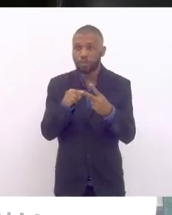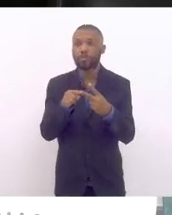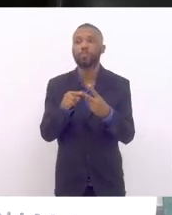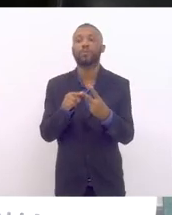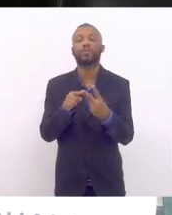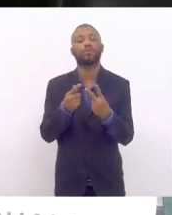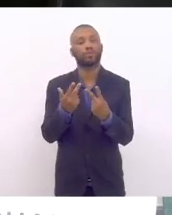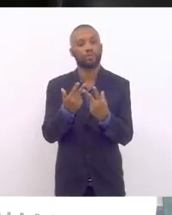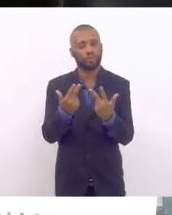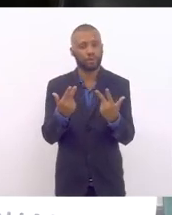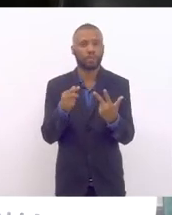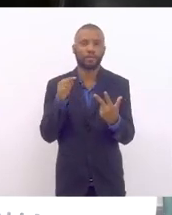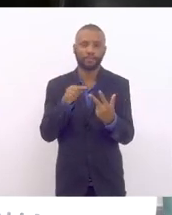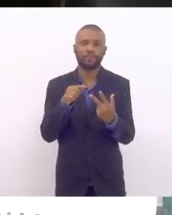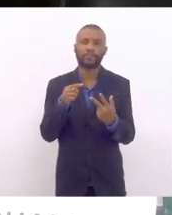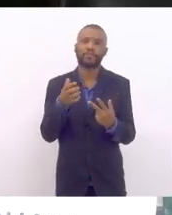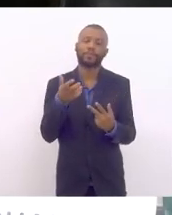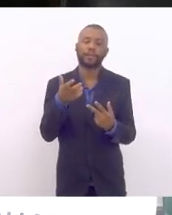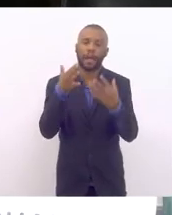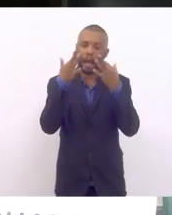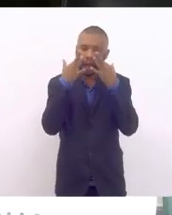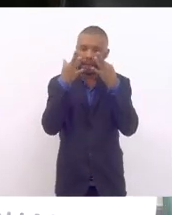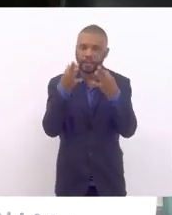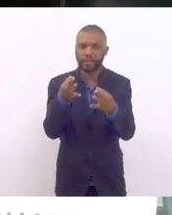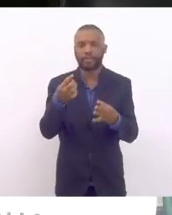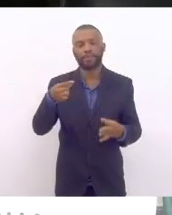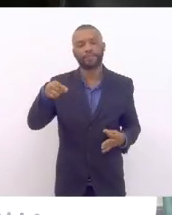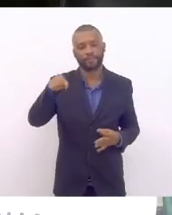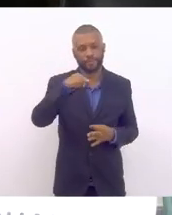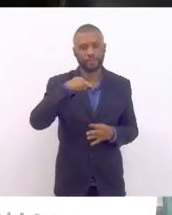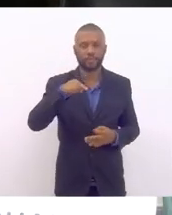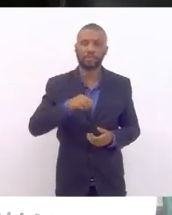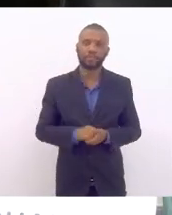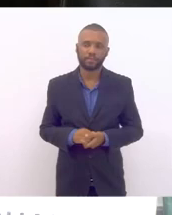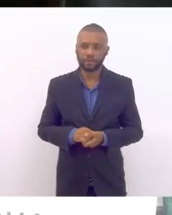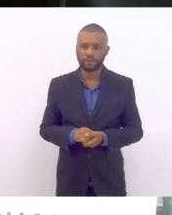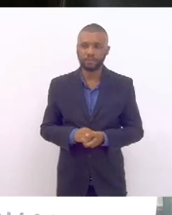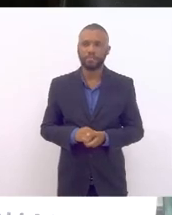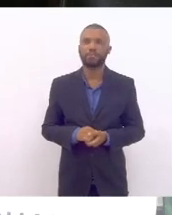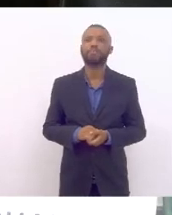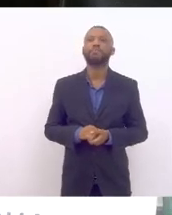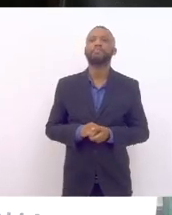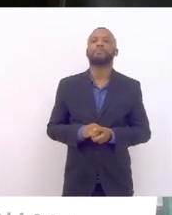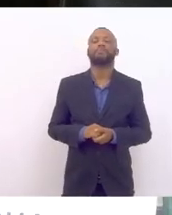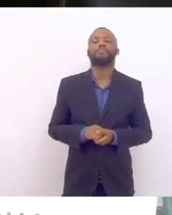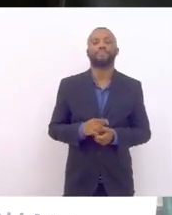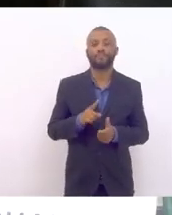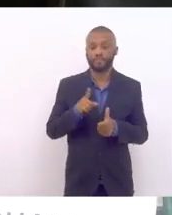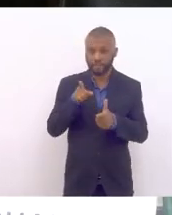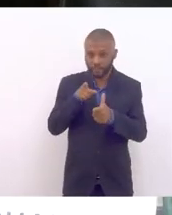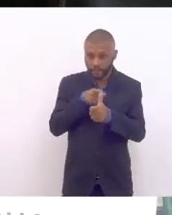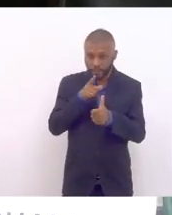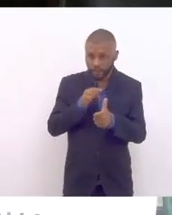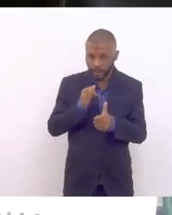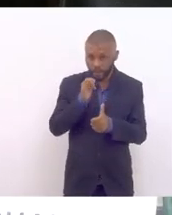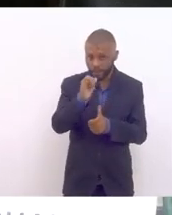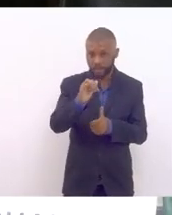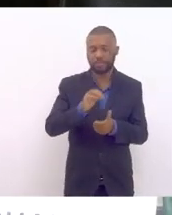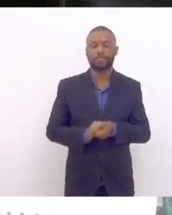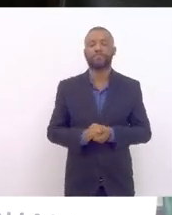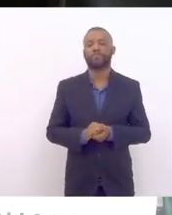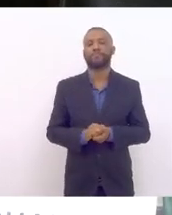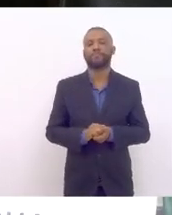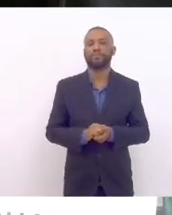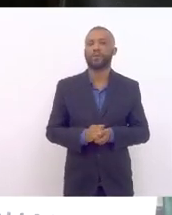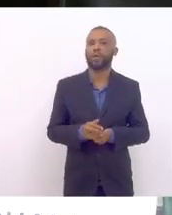que eu gostaria de chamar atenção de vocês o primeiro não deixa em que